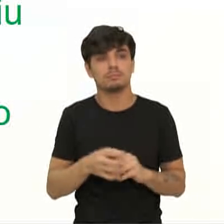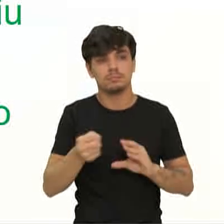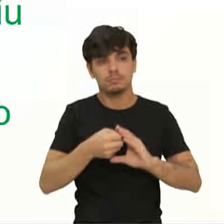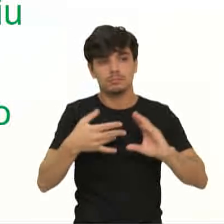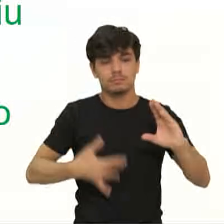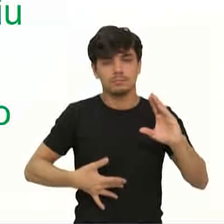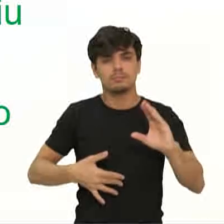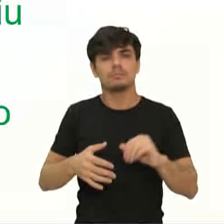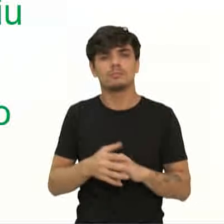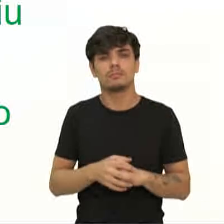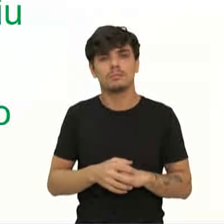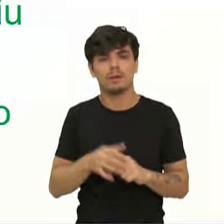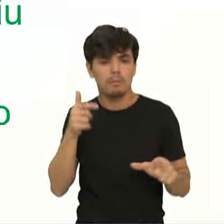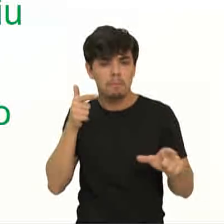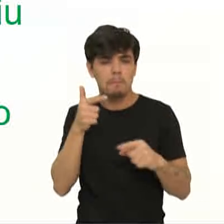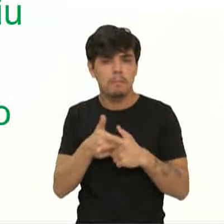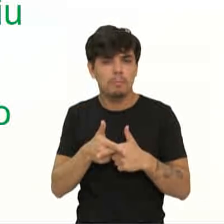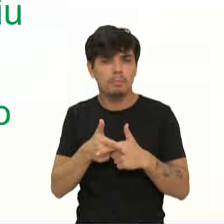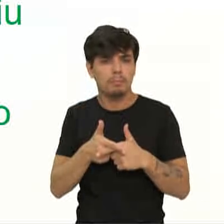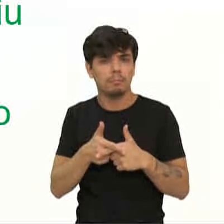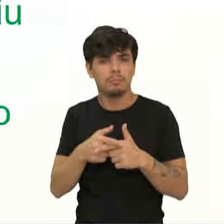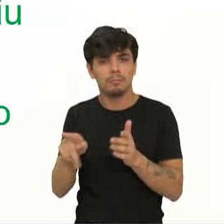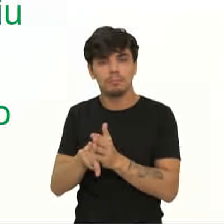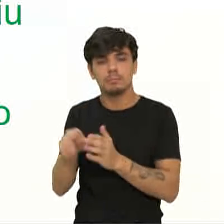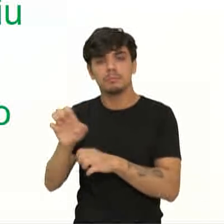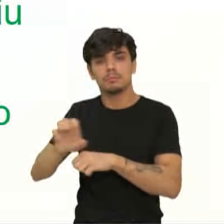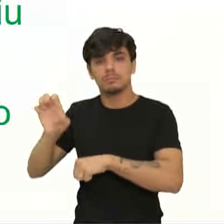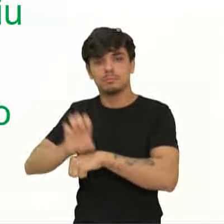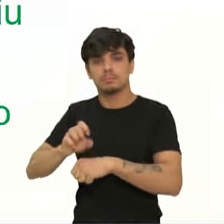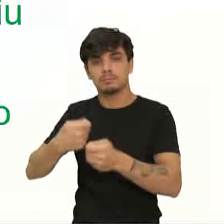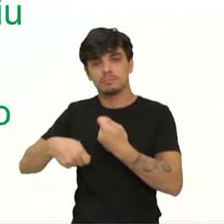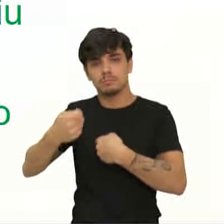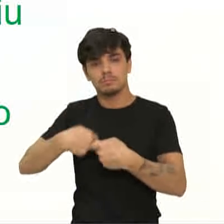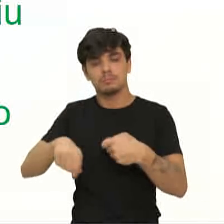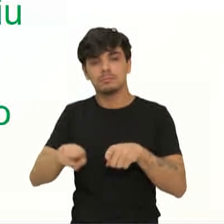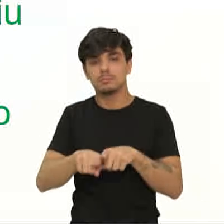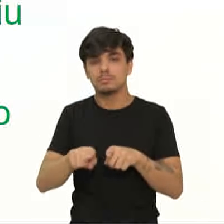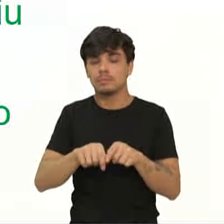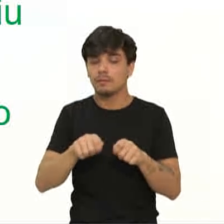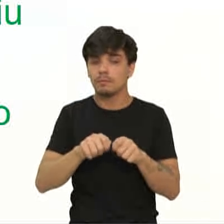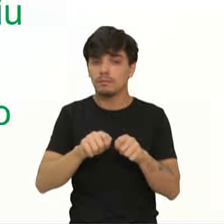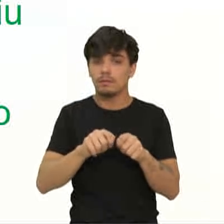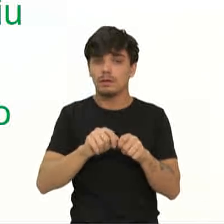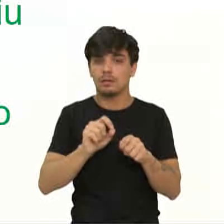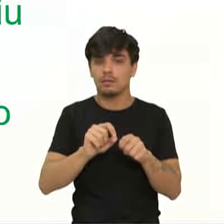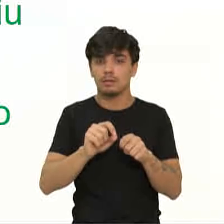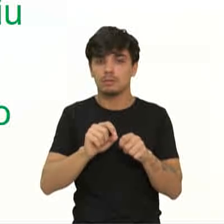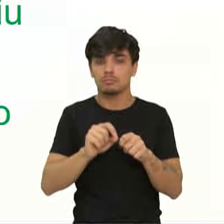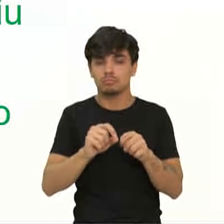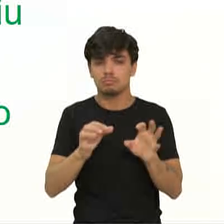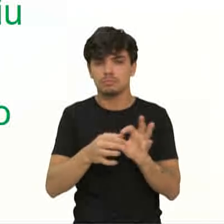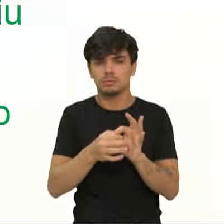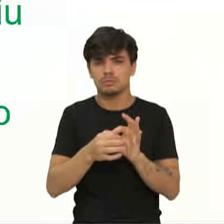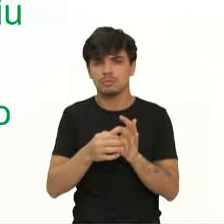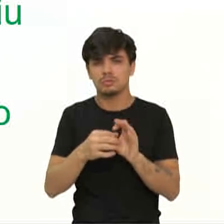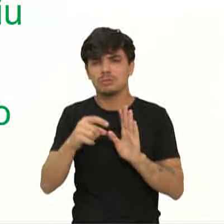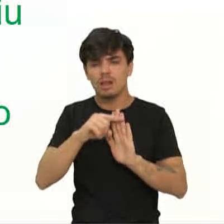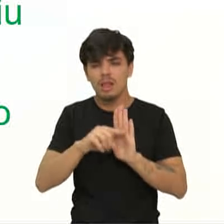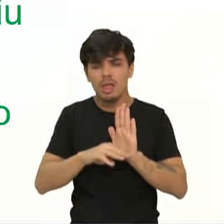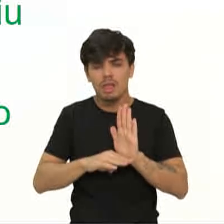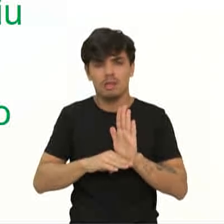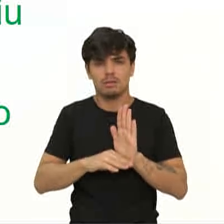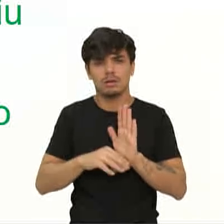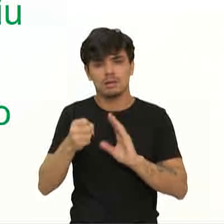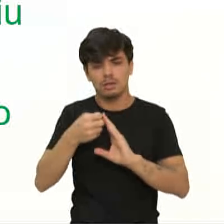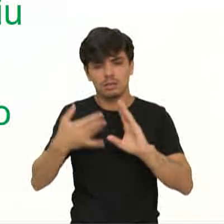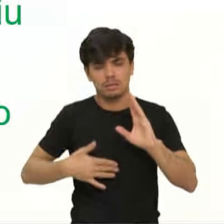forte intervenção do Estado na economia e constituiu um conjunto de medidas, características, práticas,